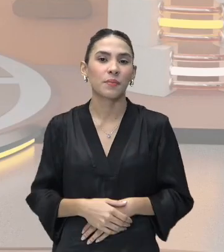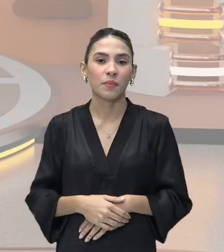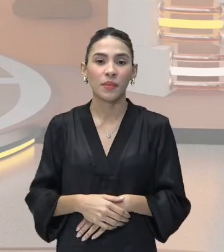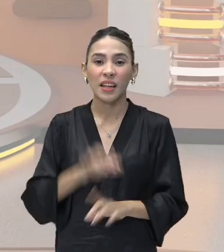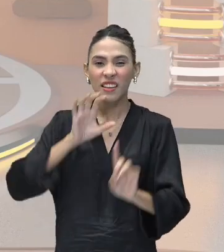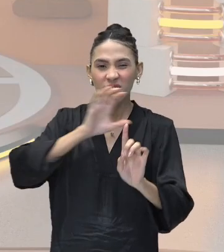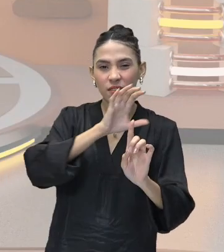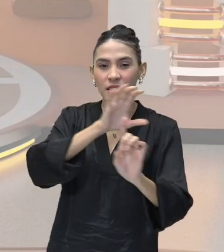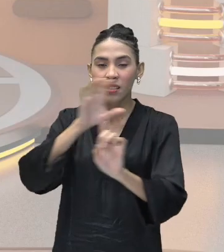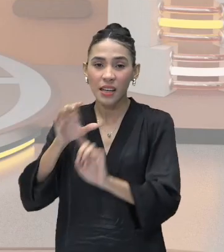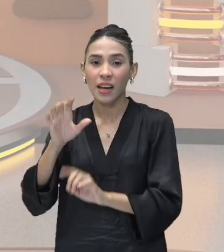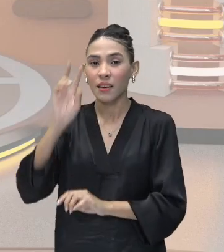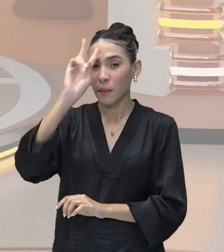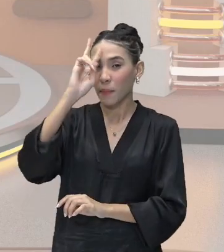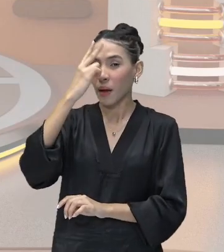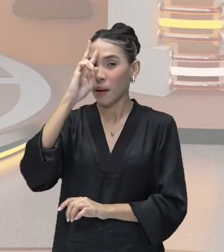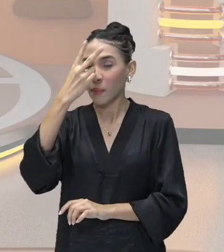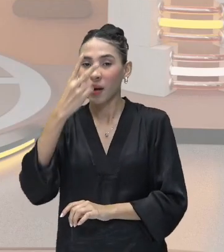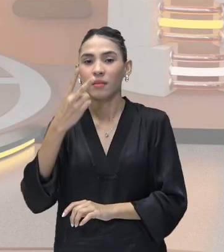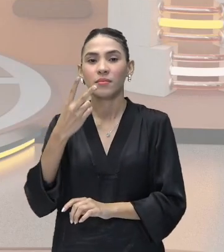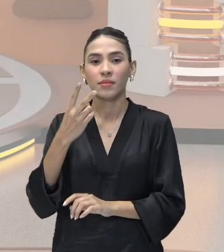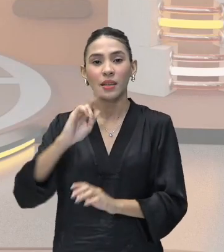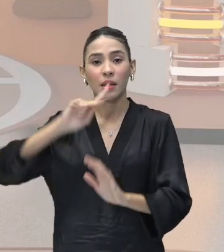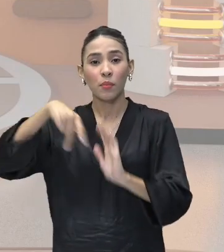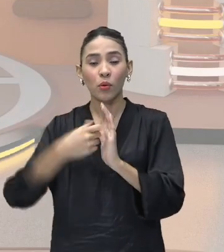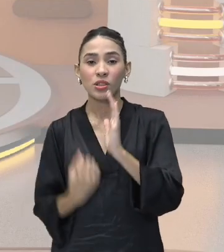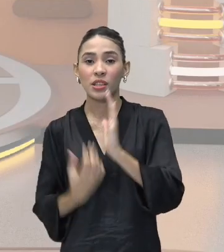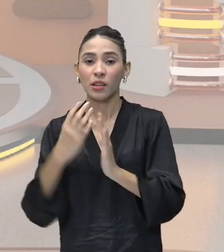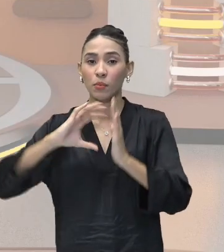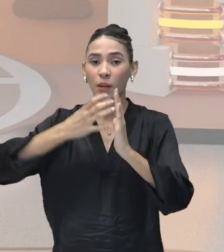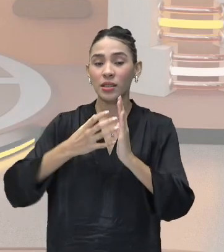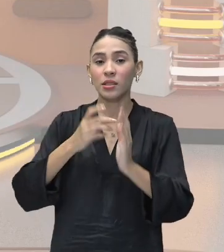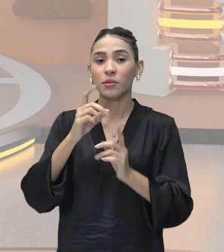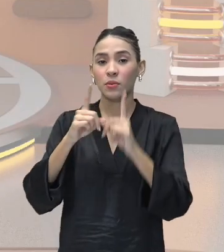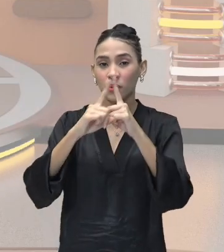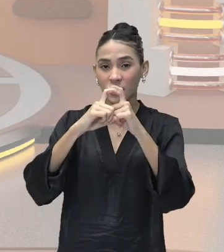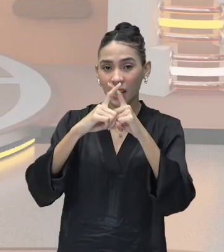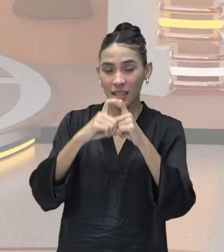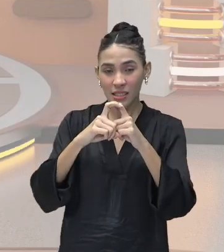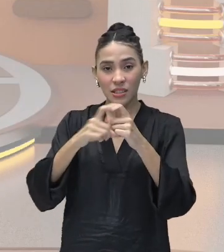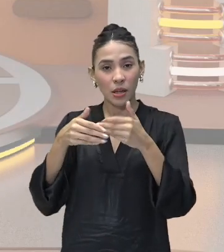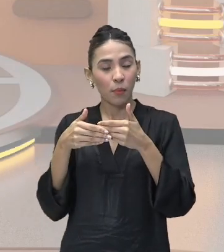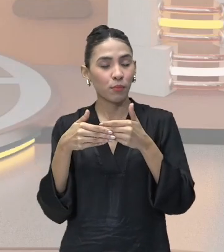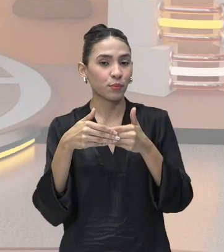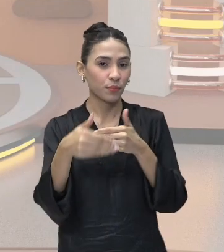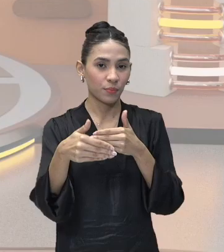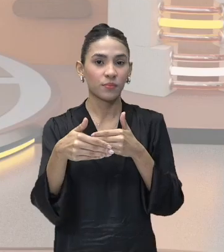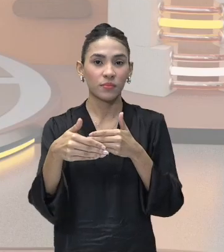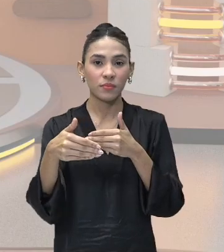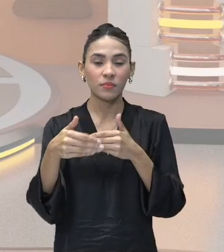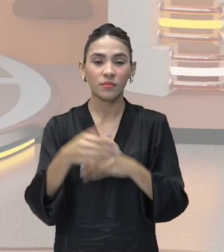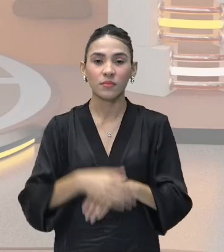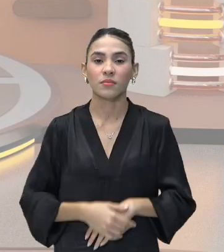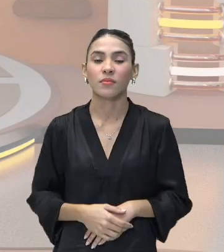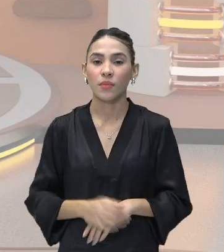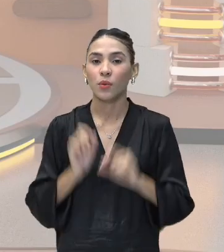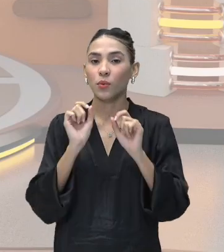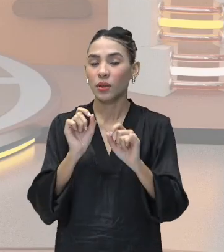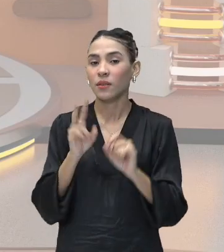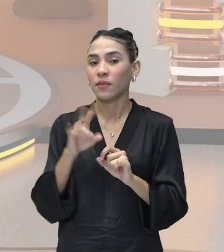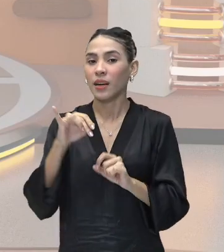das pessoas, formando futuramente ali o Partido Nazista, dando o pontapé inicial, tá bom? Do que vai